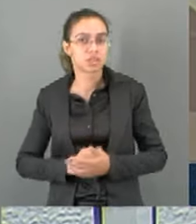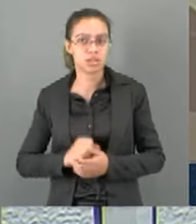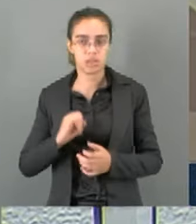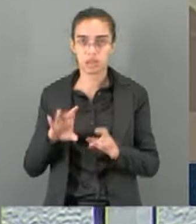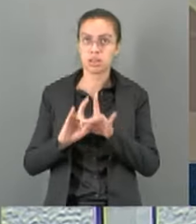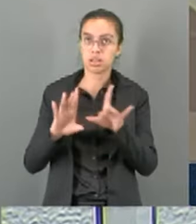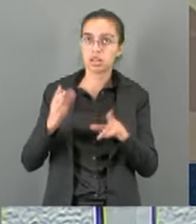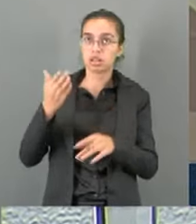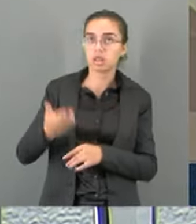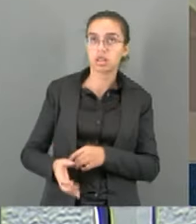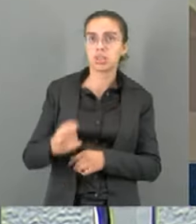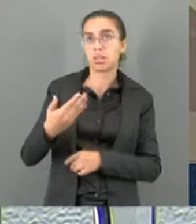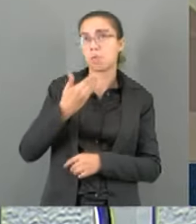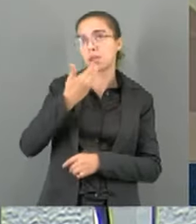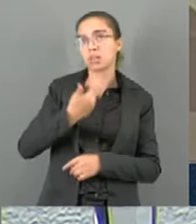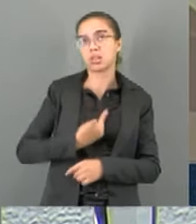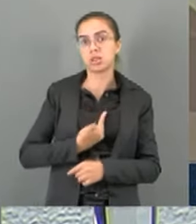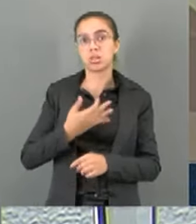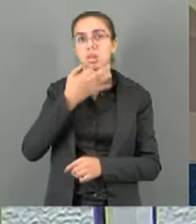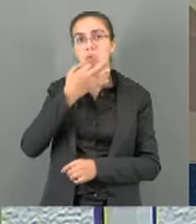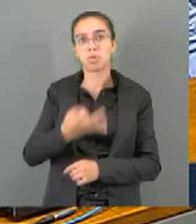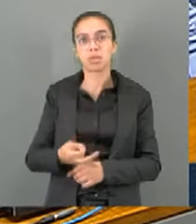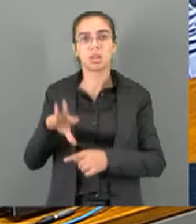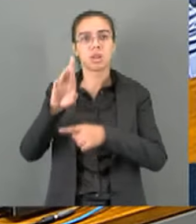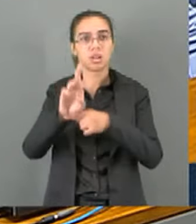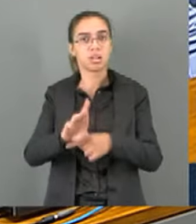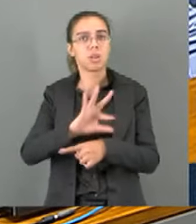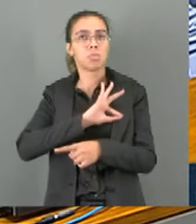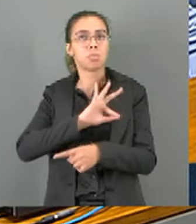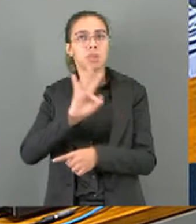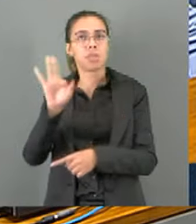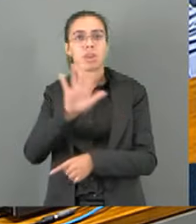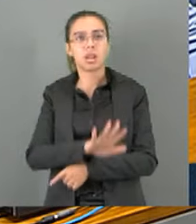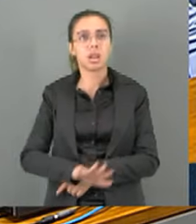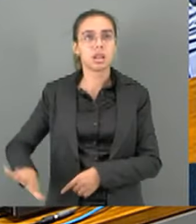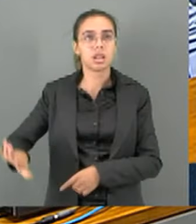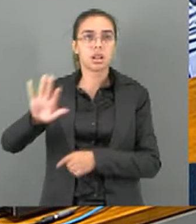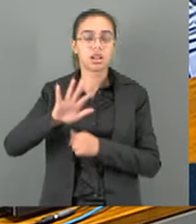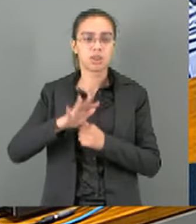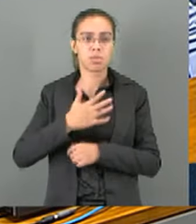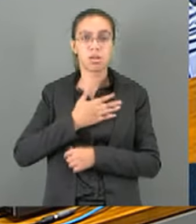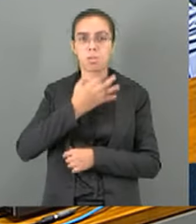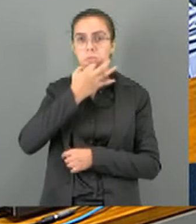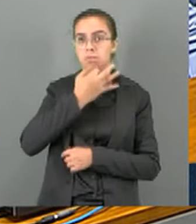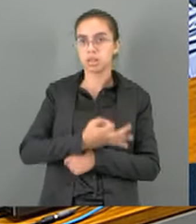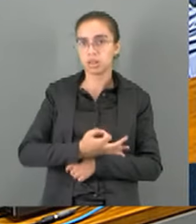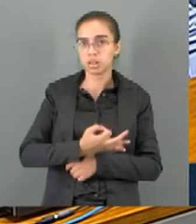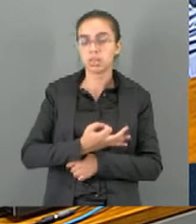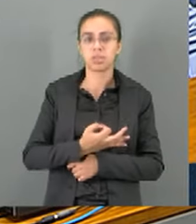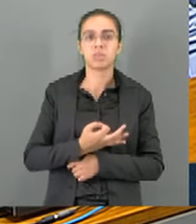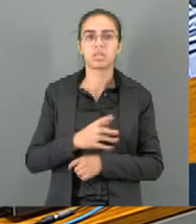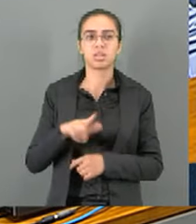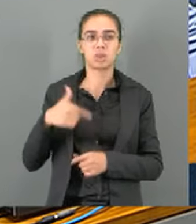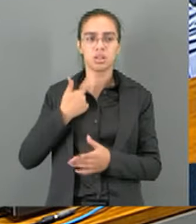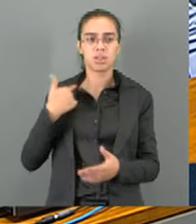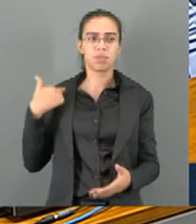o senhor pediu a opinião como representante da Polícia Federal. Eu lhe dou minha opinião pessoal. Eu acho que, e tudo isso que eu